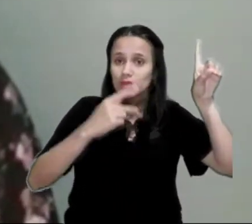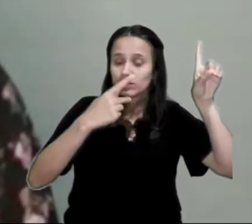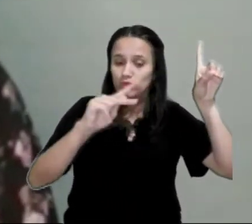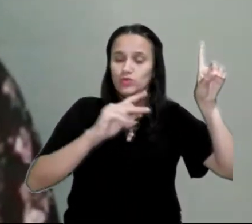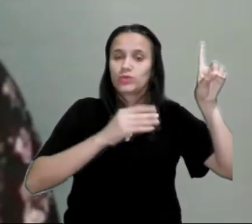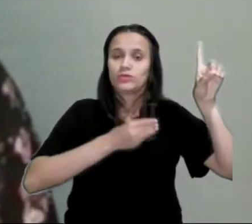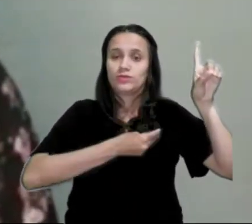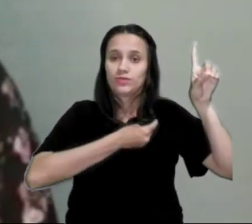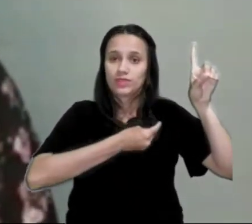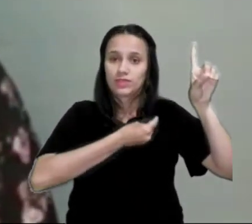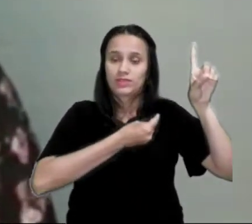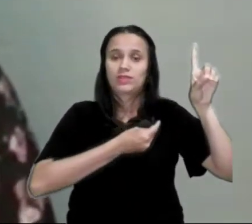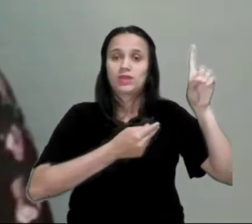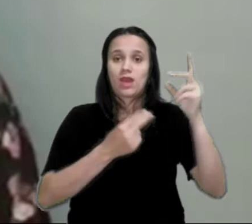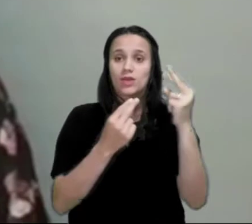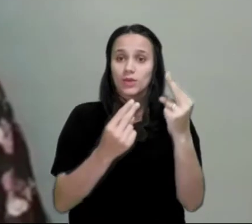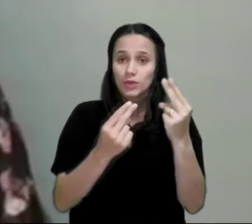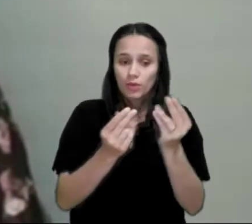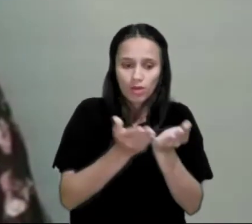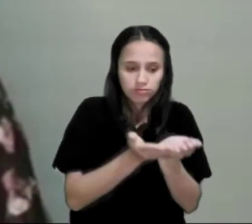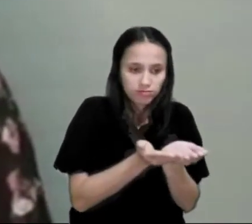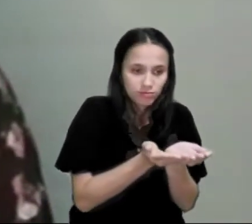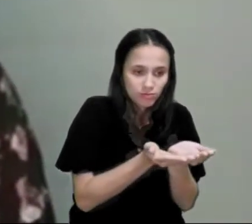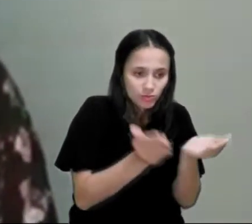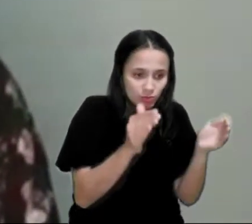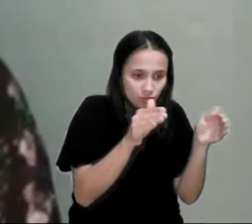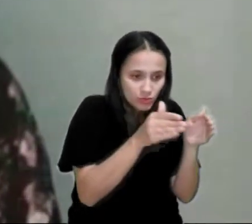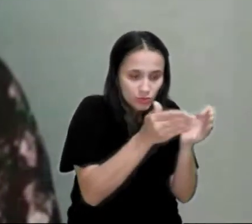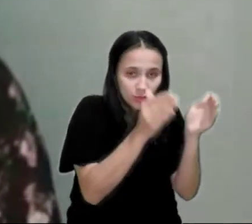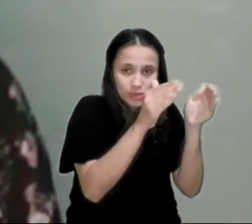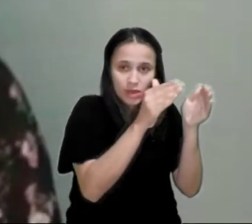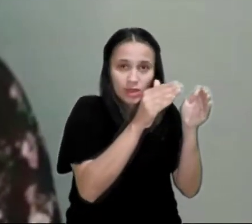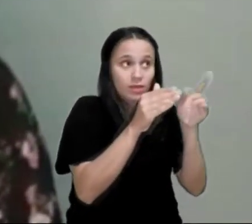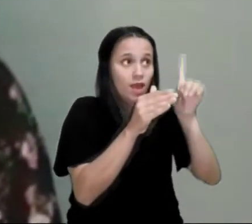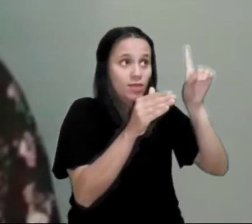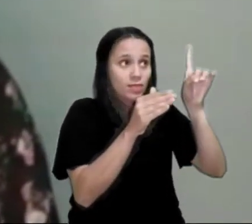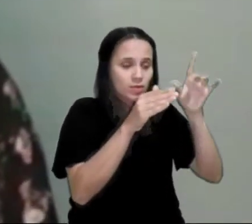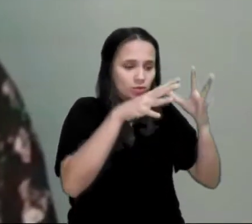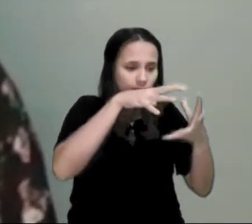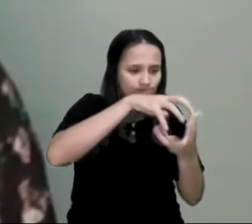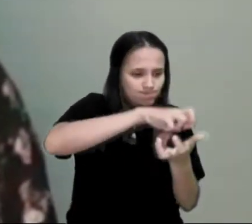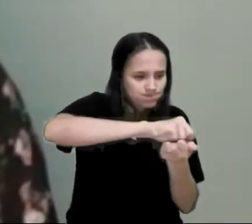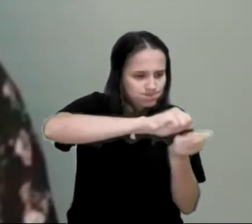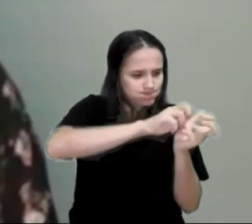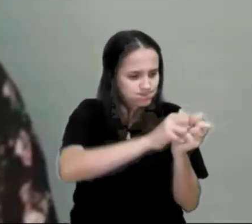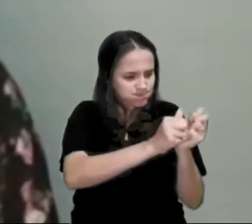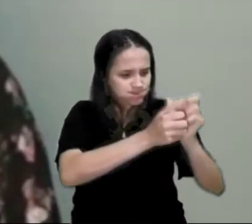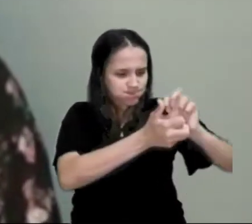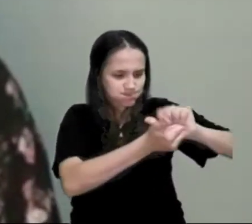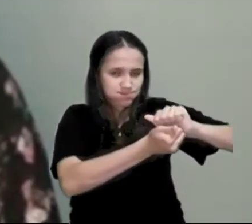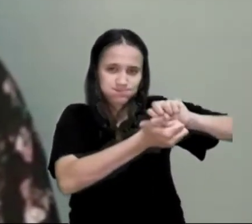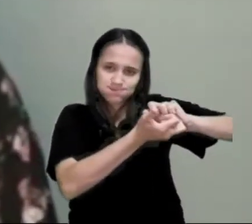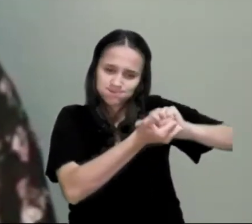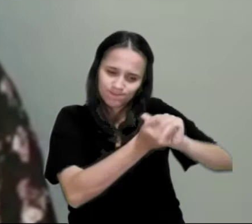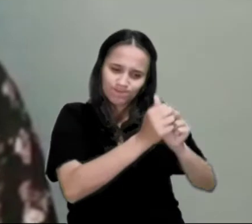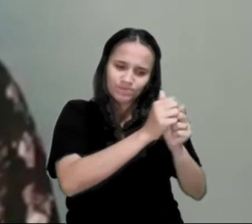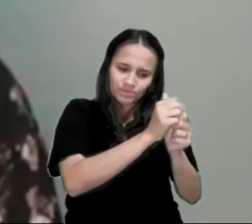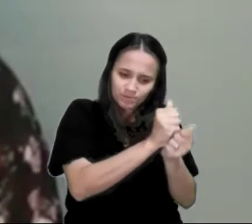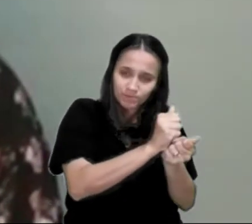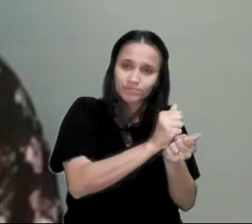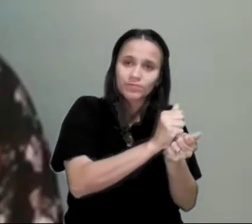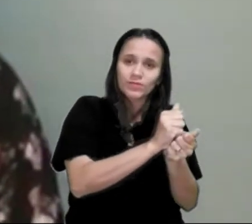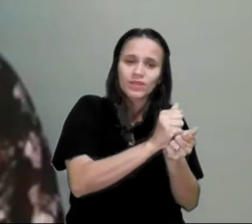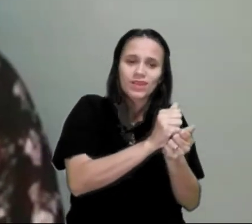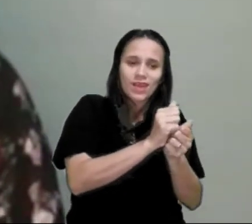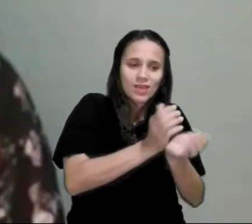Deus, ser barro nas mãos dele, para que ele nos quebre e nos faça de novo conforme a sua